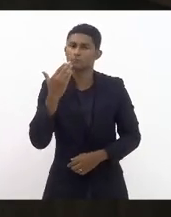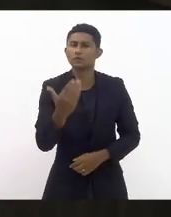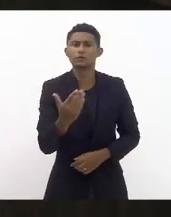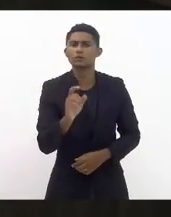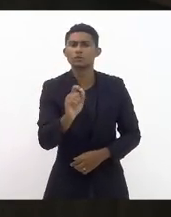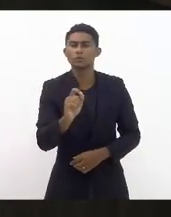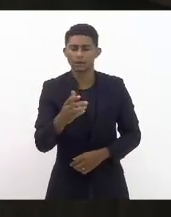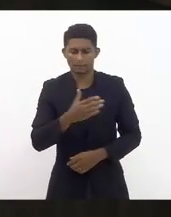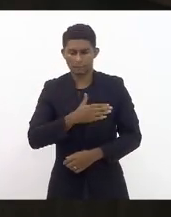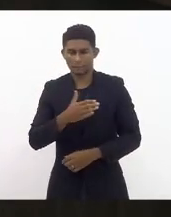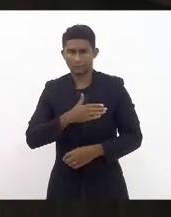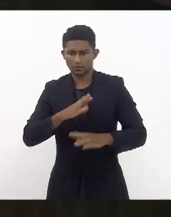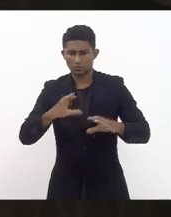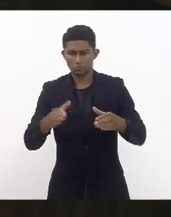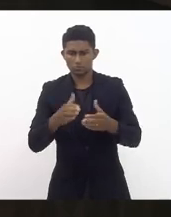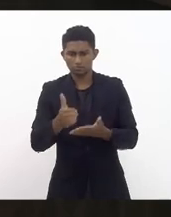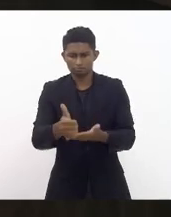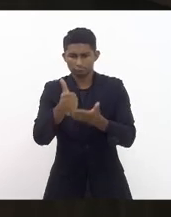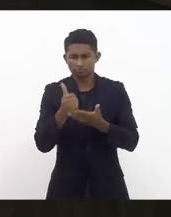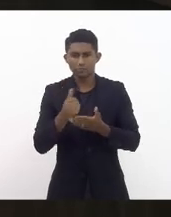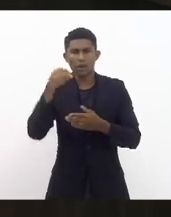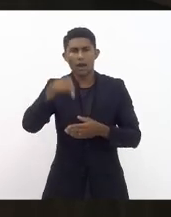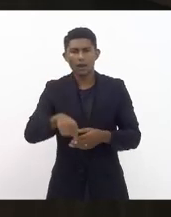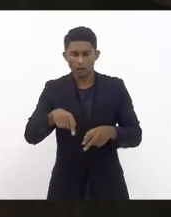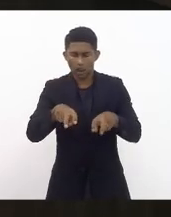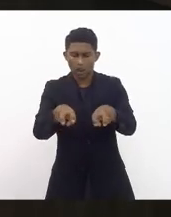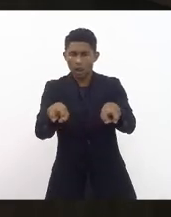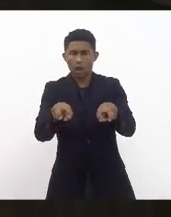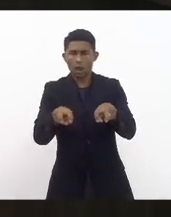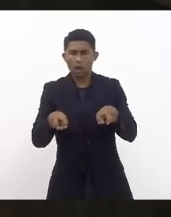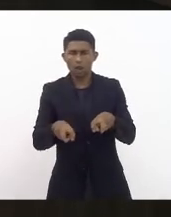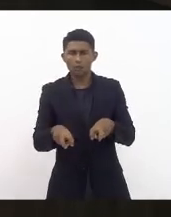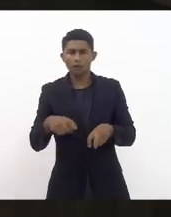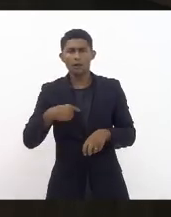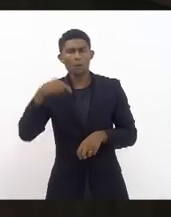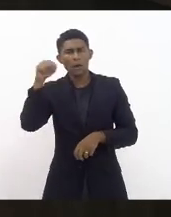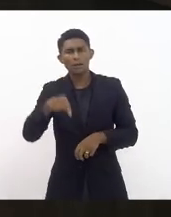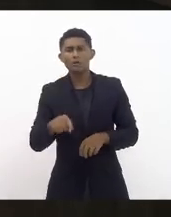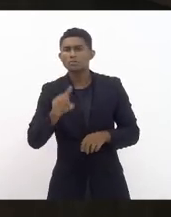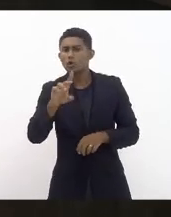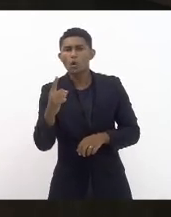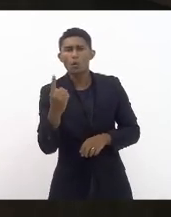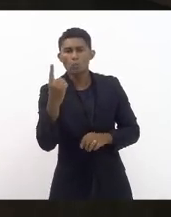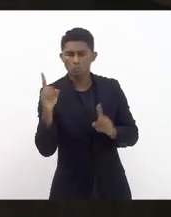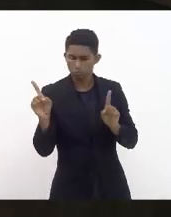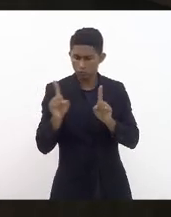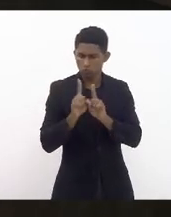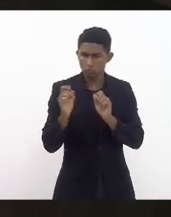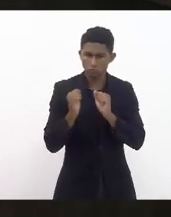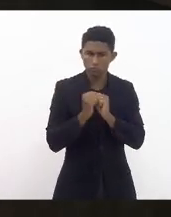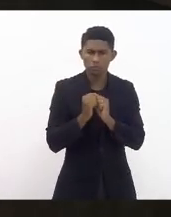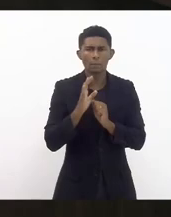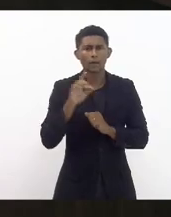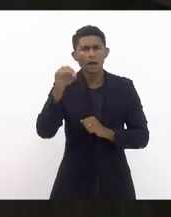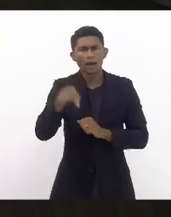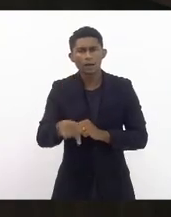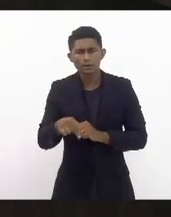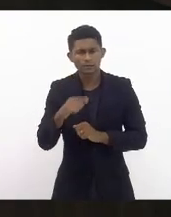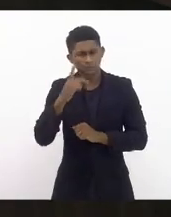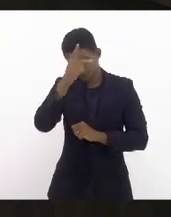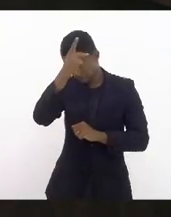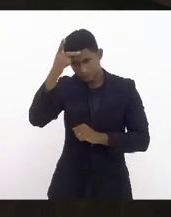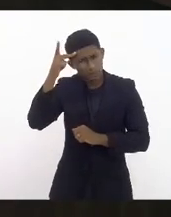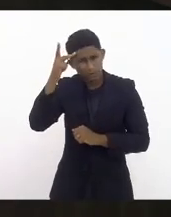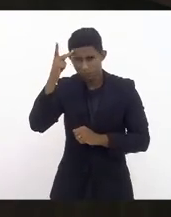minha assessoria para ficar aqui dentro. E eu só posso entrar com um. E tinha gente aqui no plenário, que não